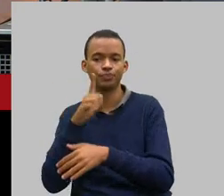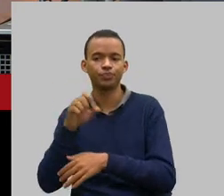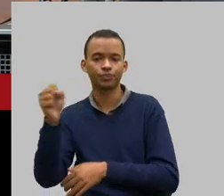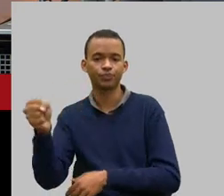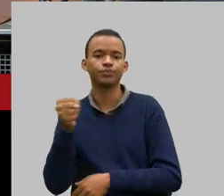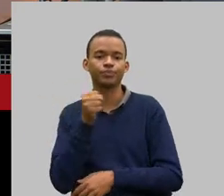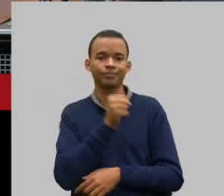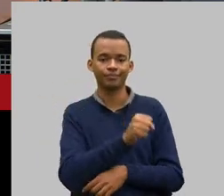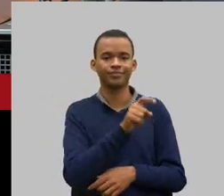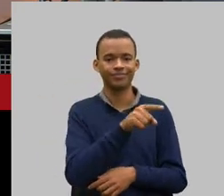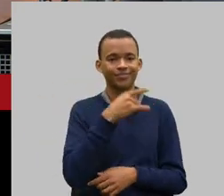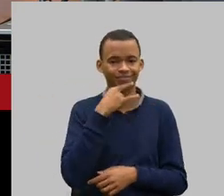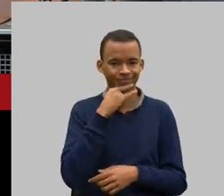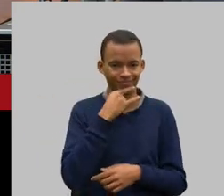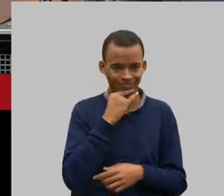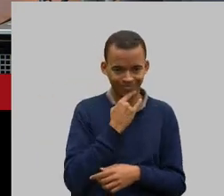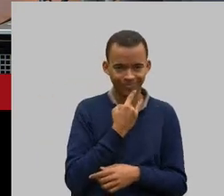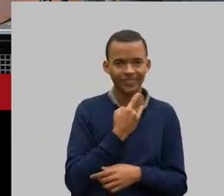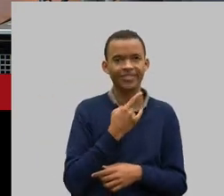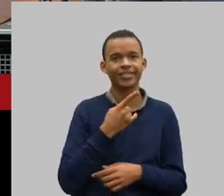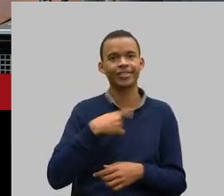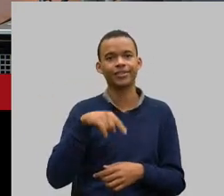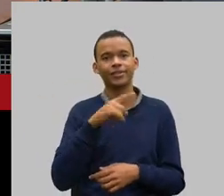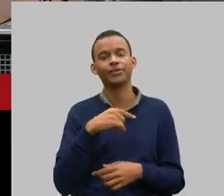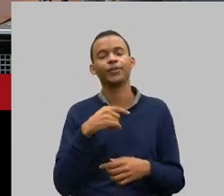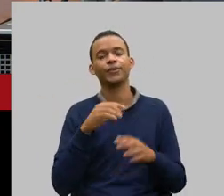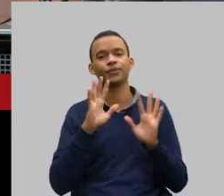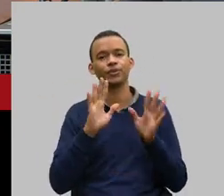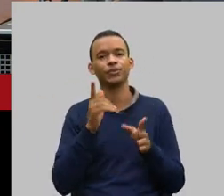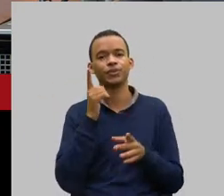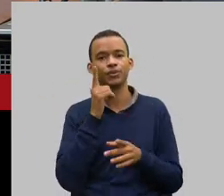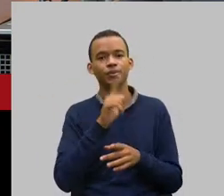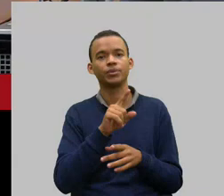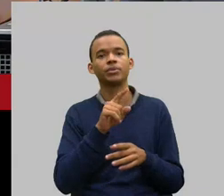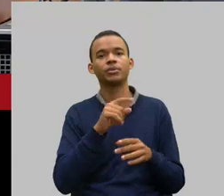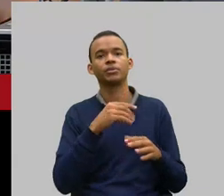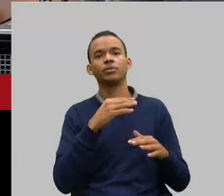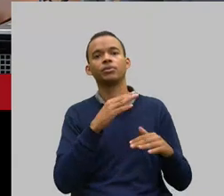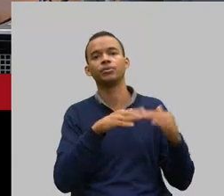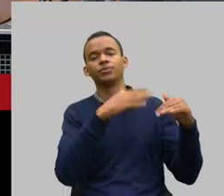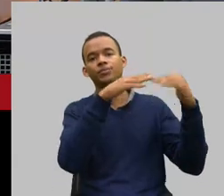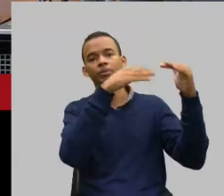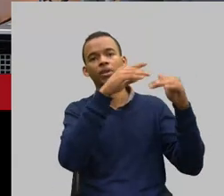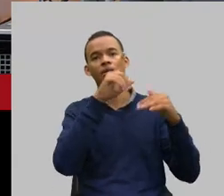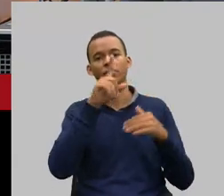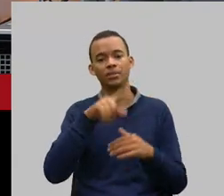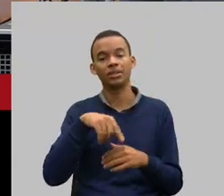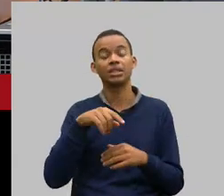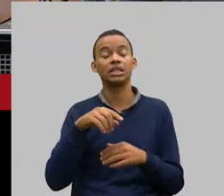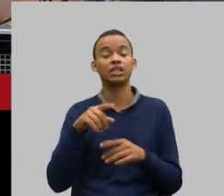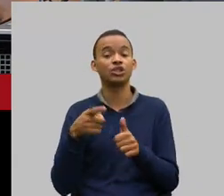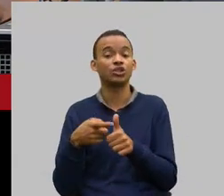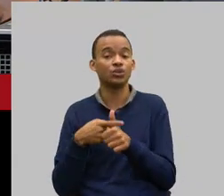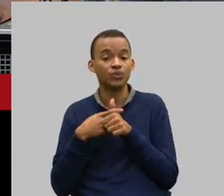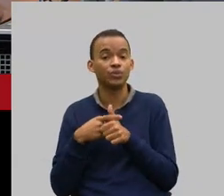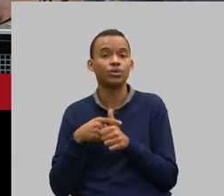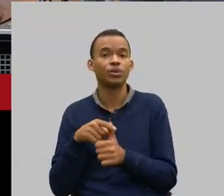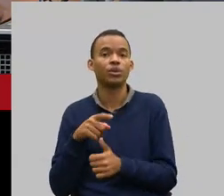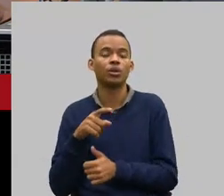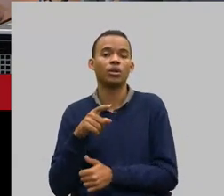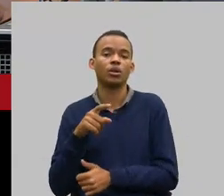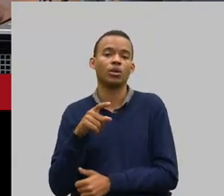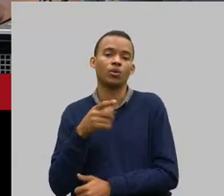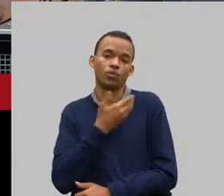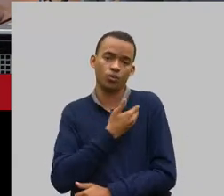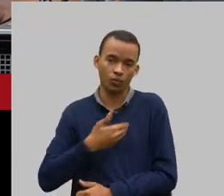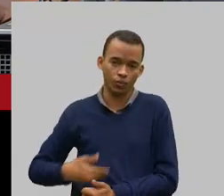hoje está lá com muito sucesso sendo estruturado em P mas essa dívida é do governo Federal que não teve pulso para